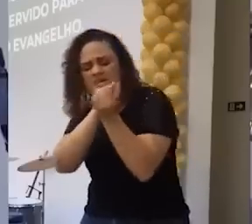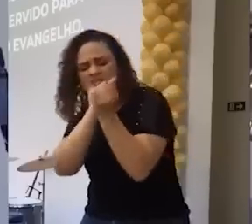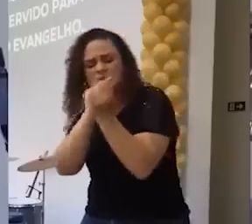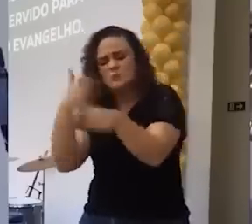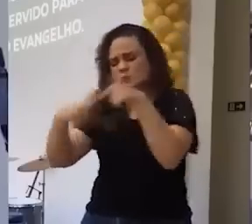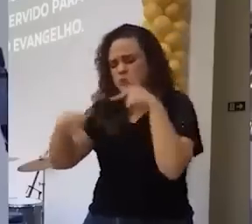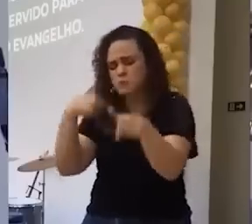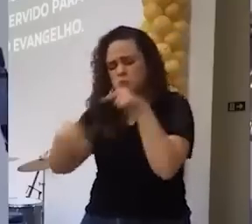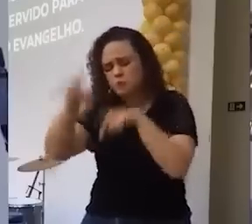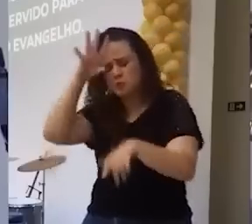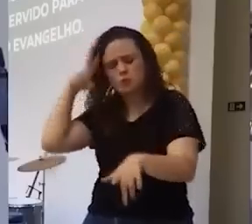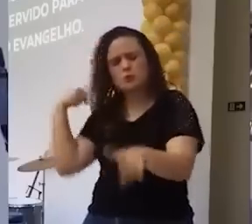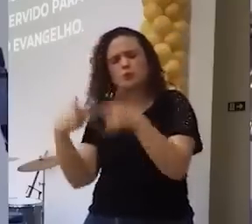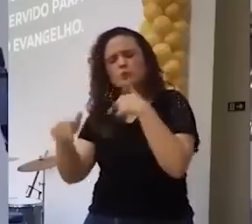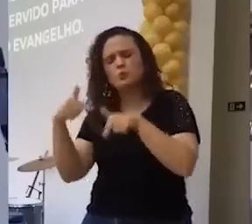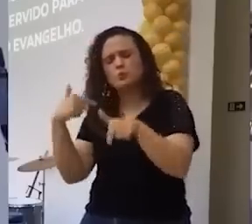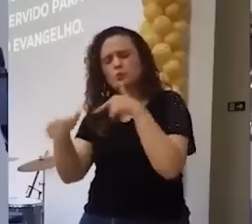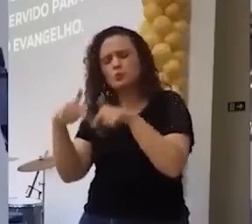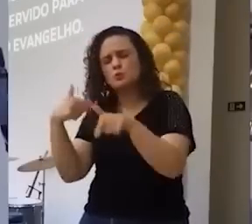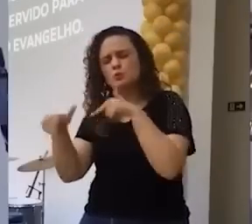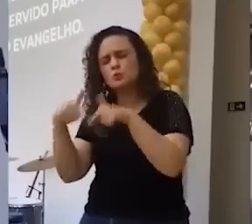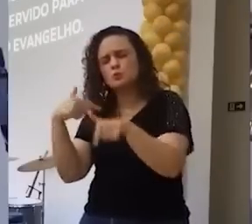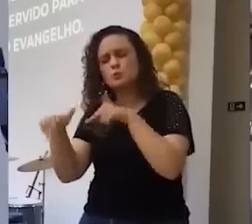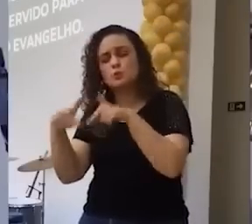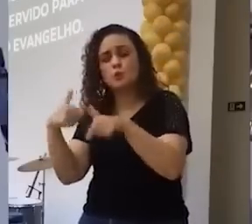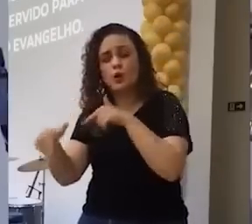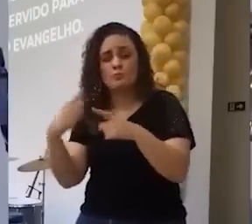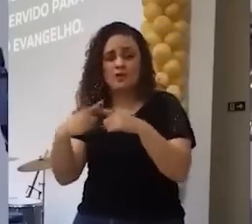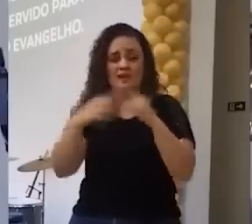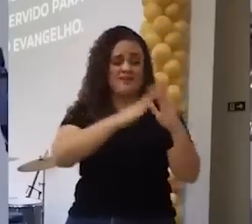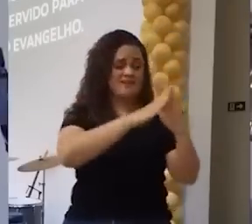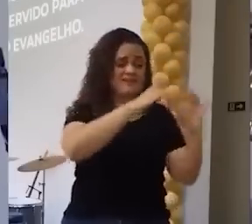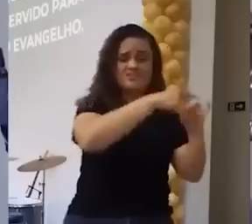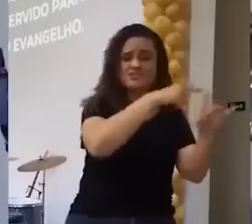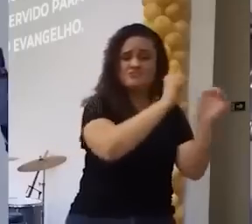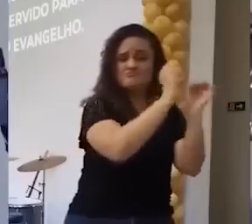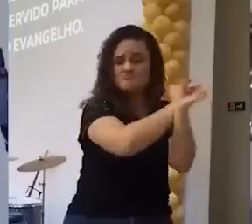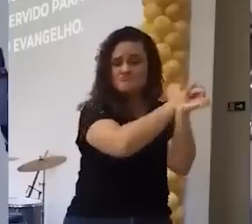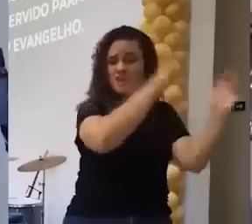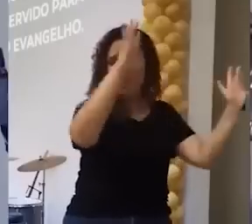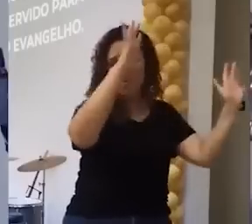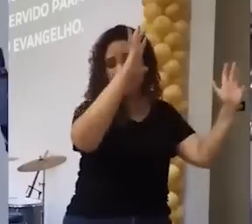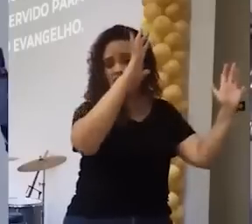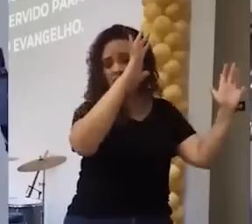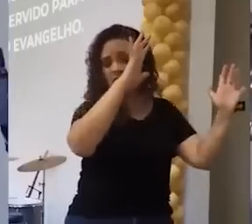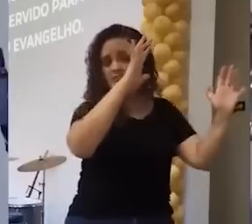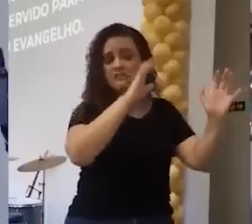cadeia, do que eles lá fora, livres, eles se mexeram.